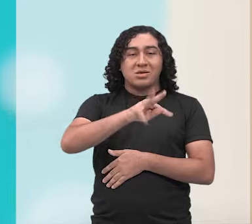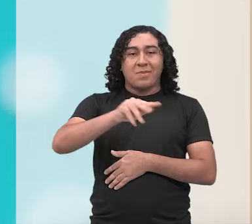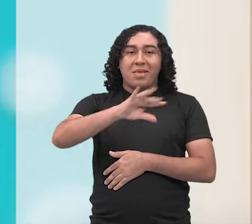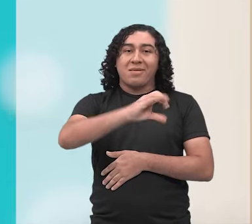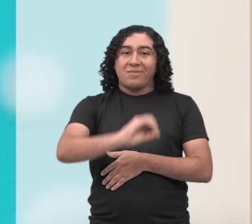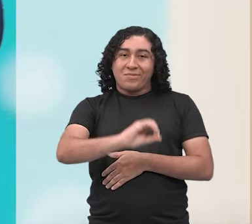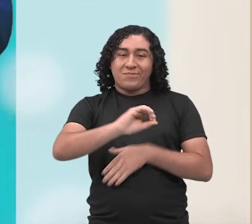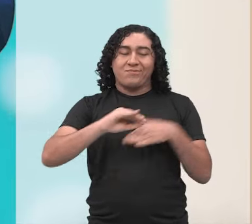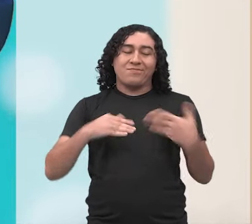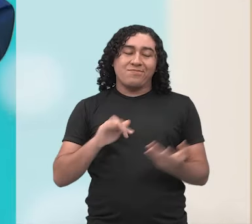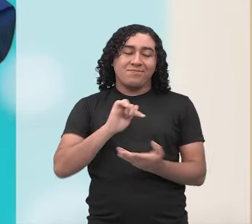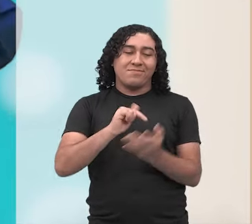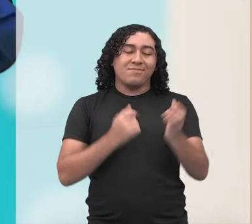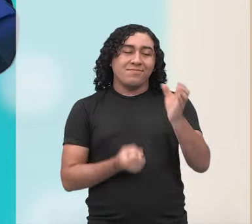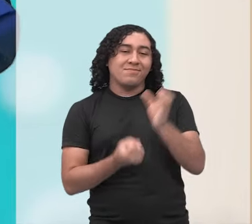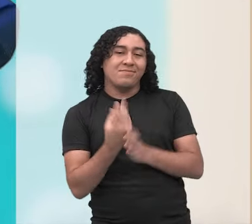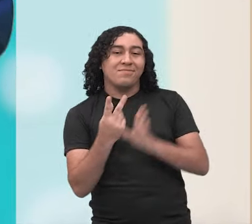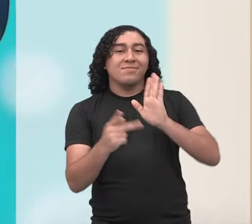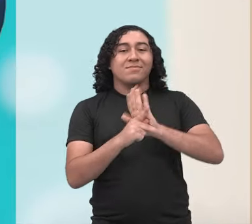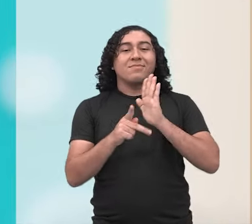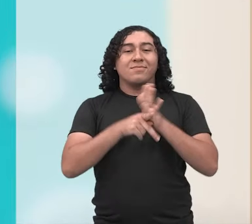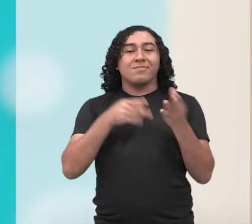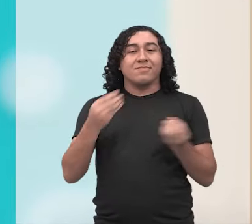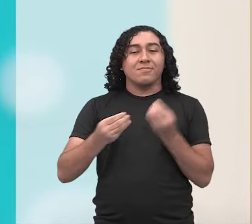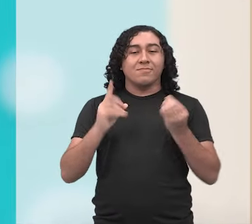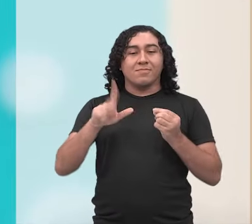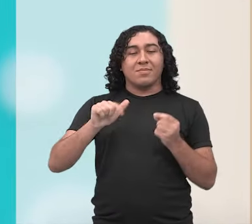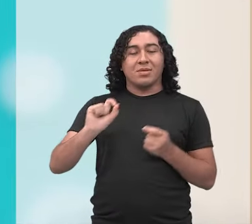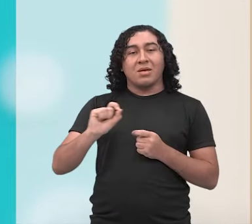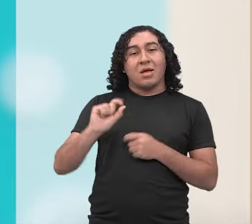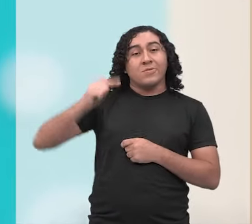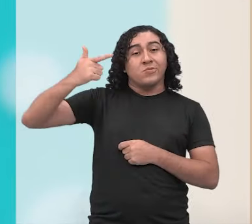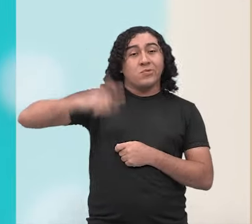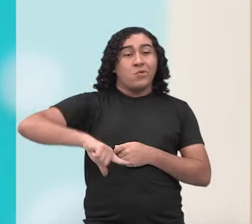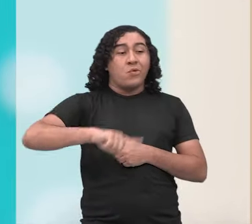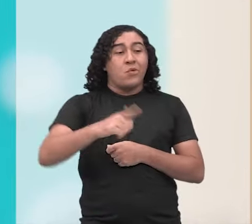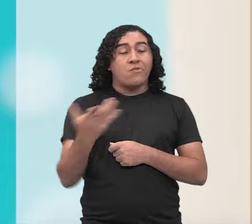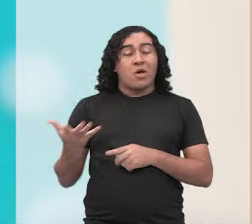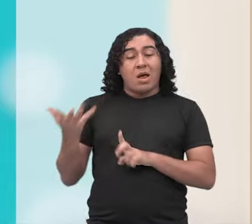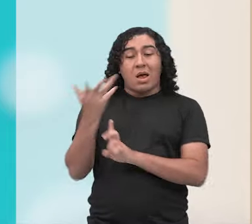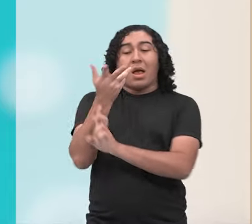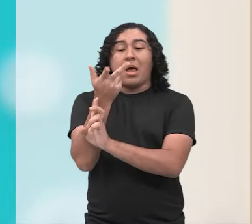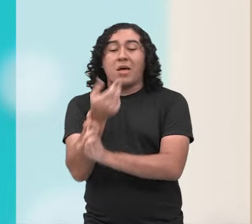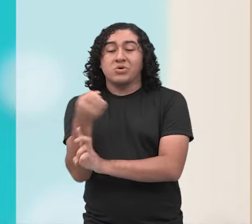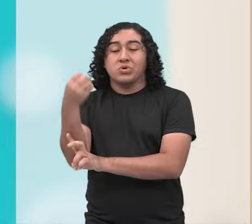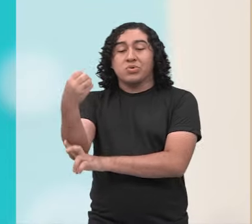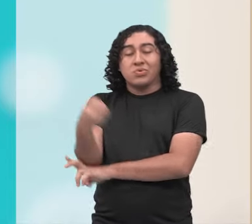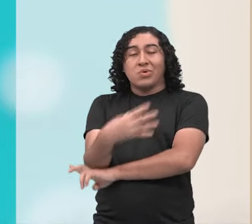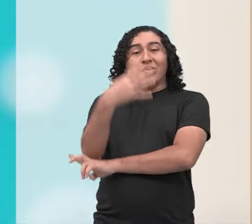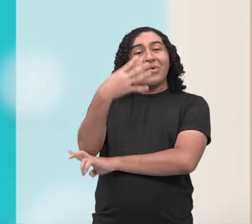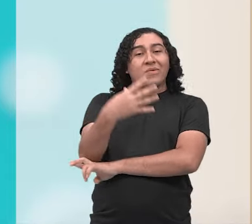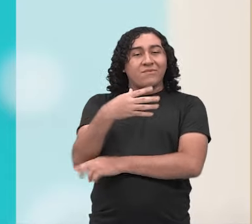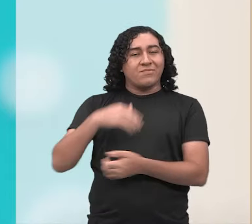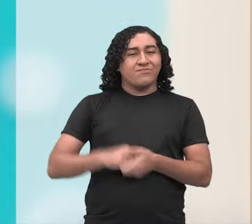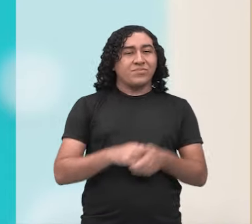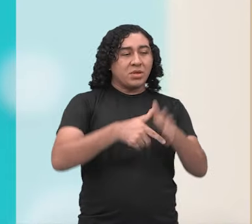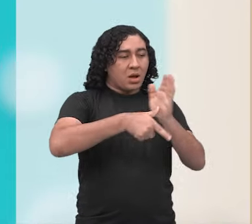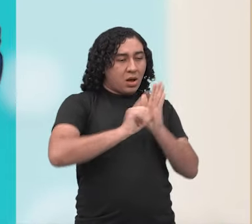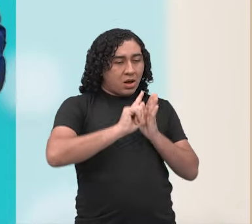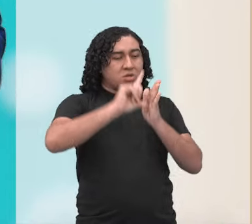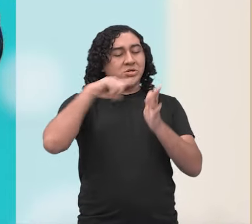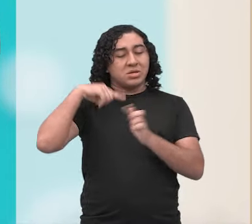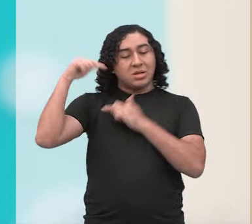Então, o Renascimento ele vem trazer justamente essa pegada, o renascer da arte. Aquela parte que era idealizada, que era